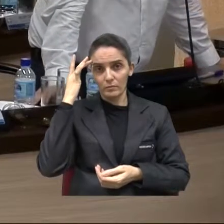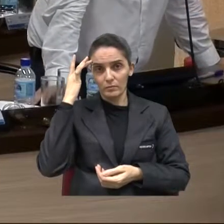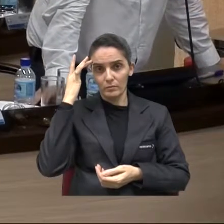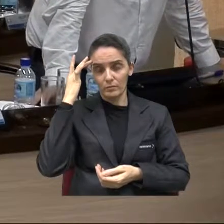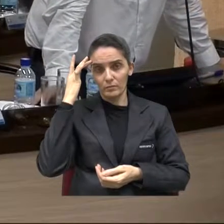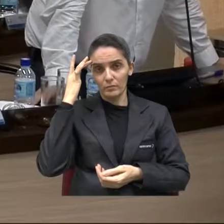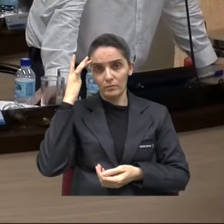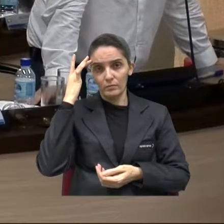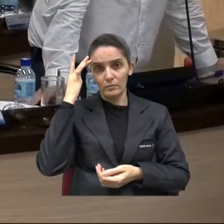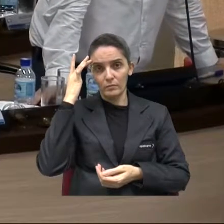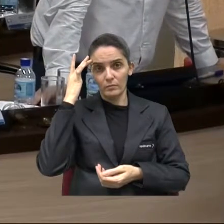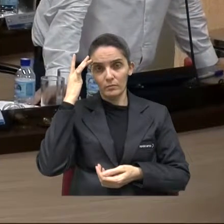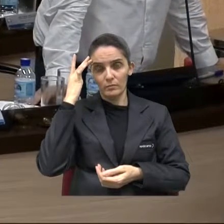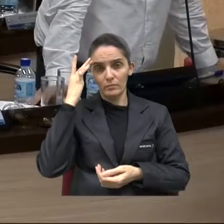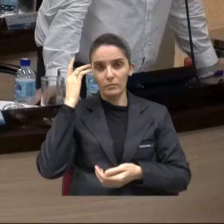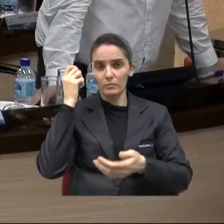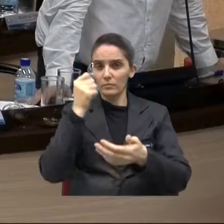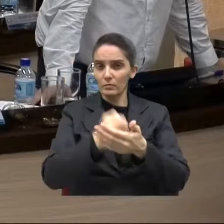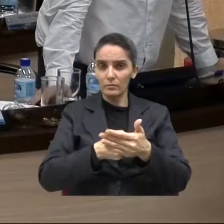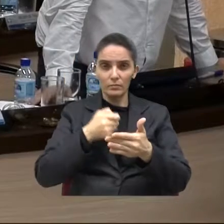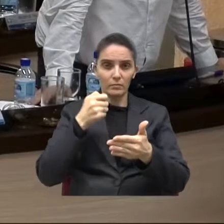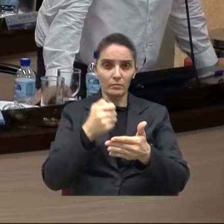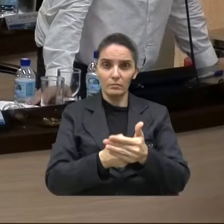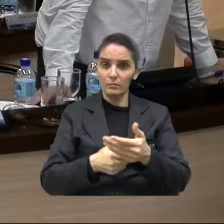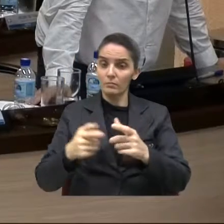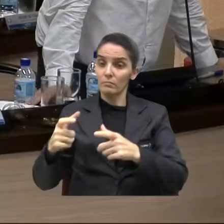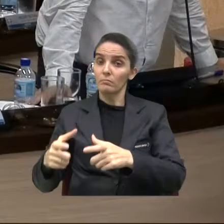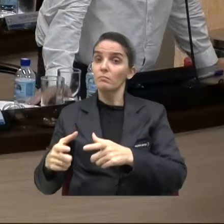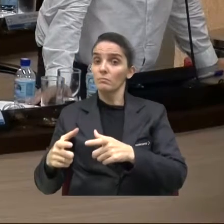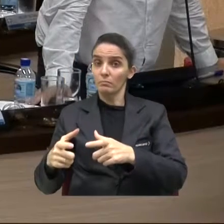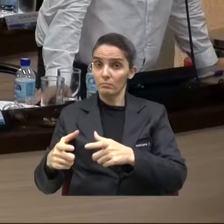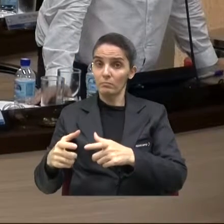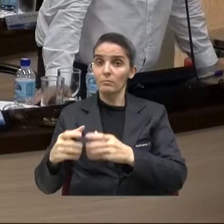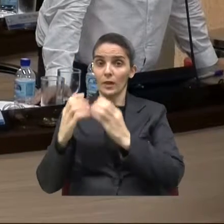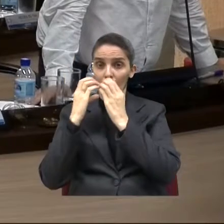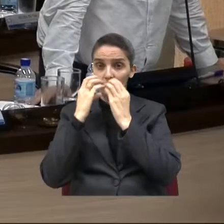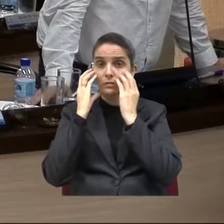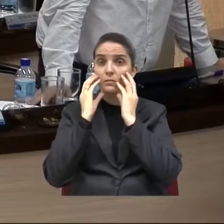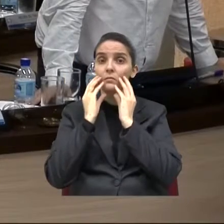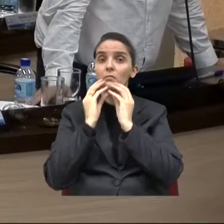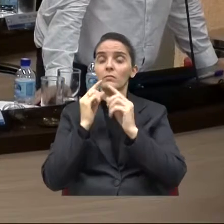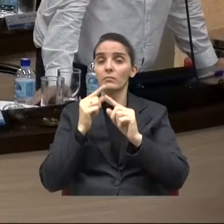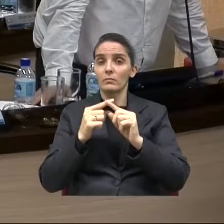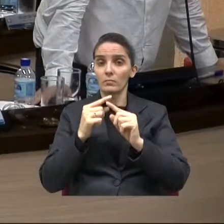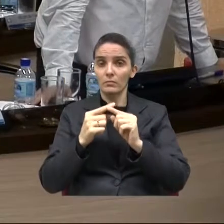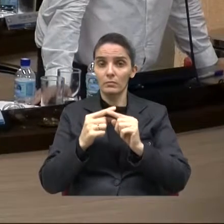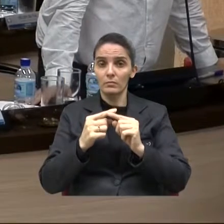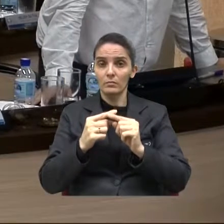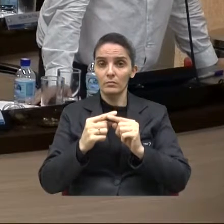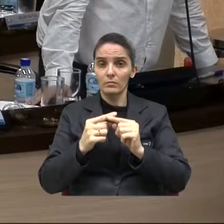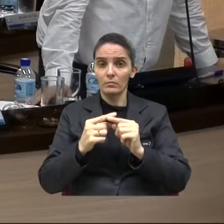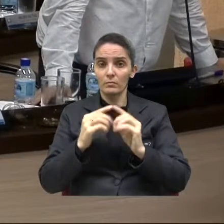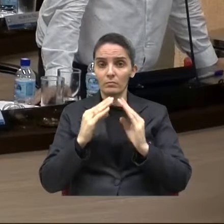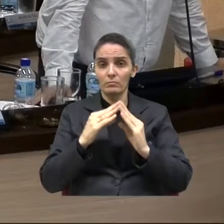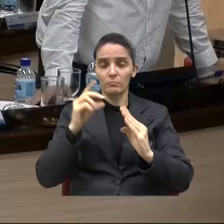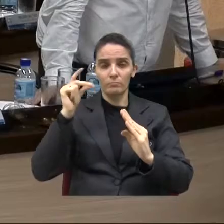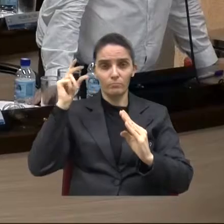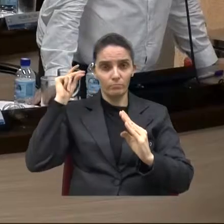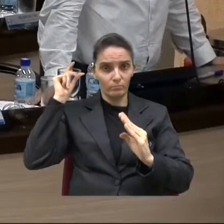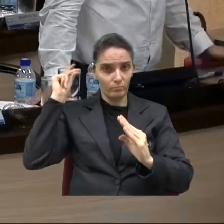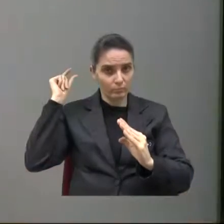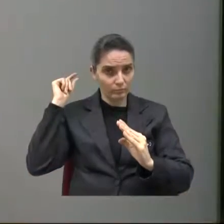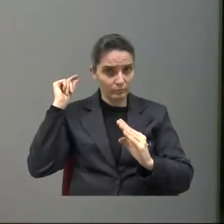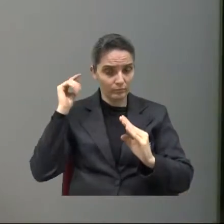vai brigar por bem daquele local, sou eu, porque morador há muitos anos ali, vizinho